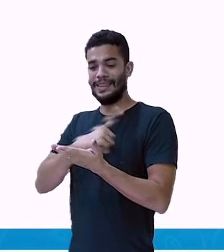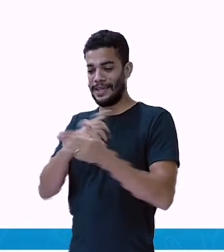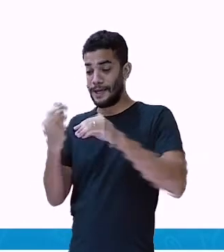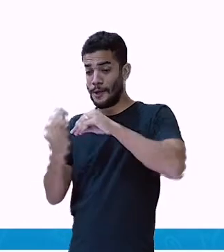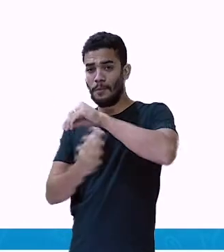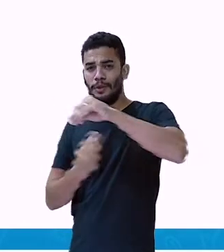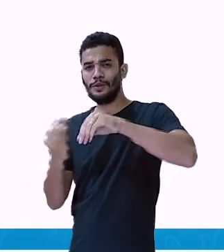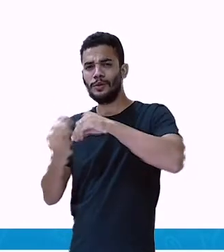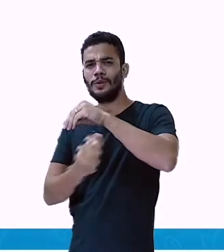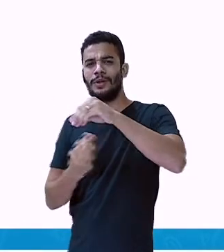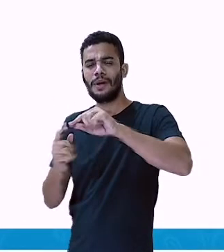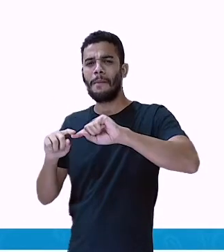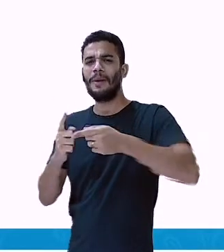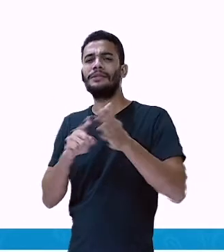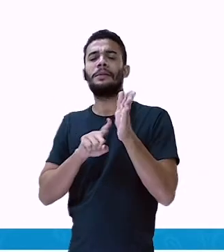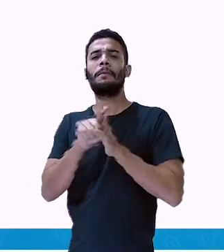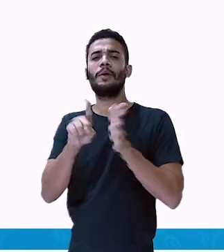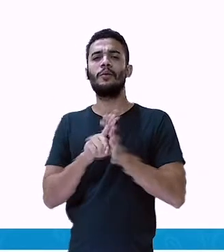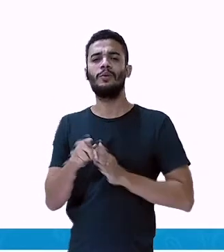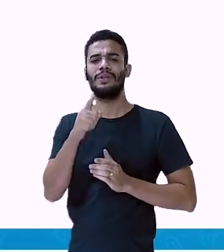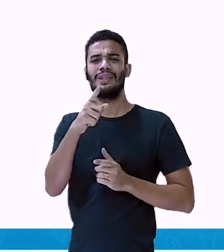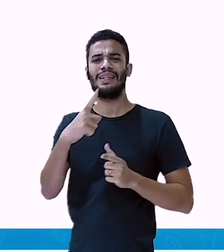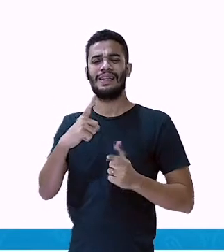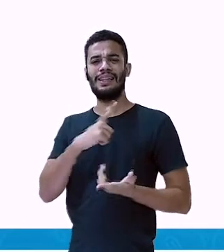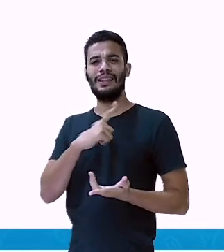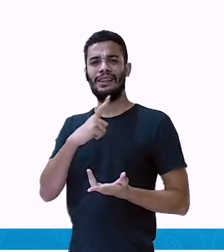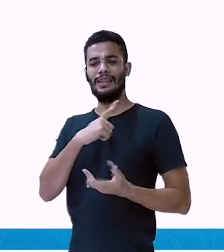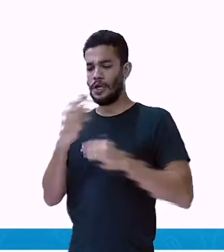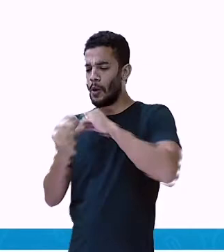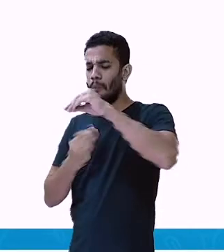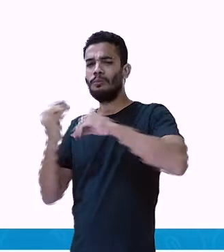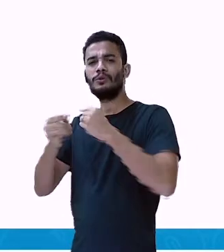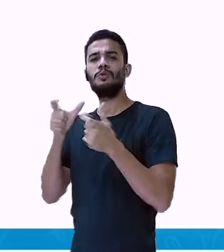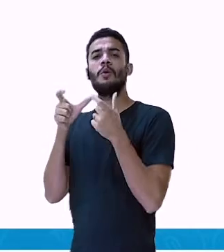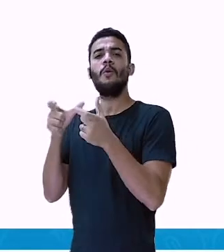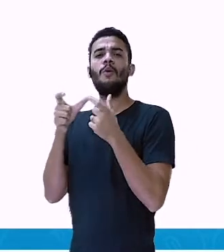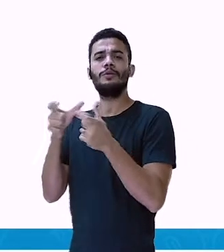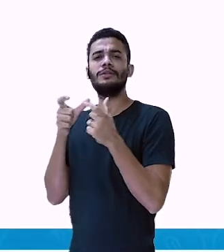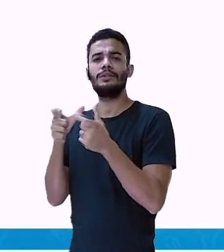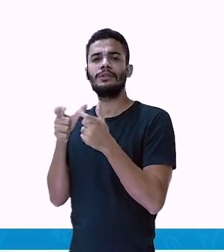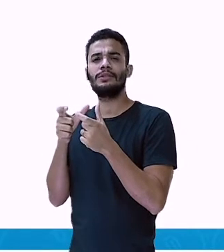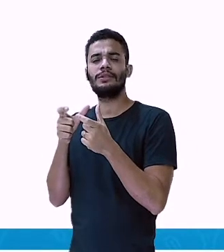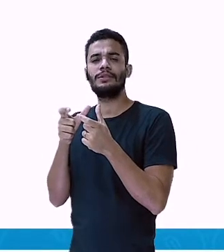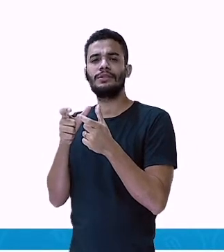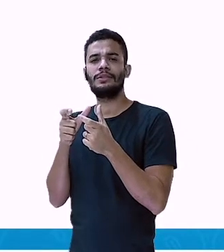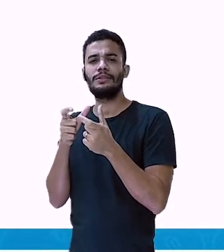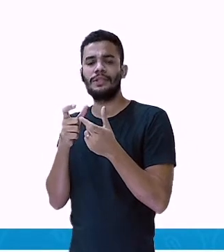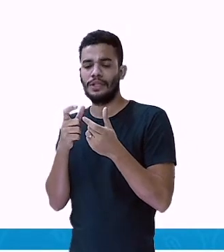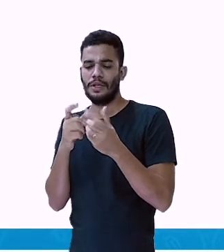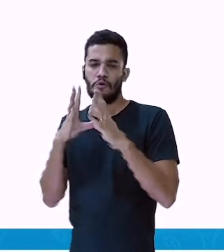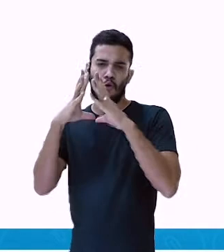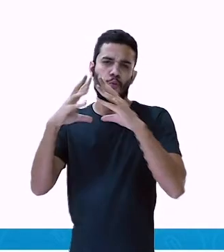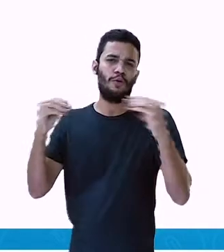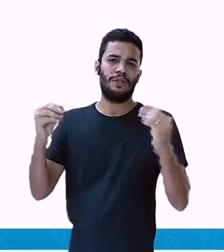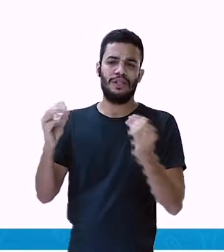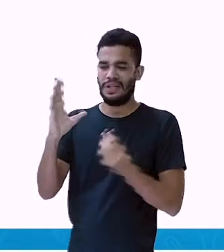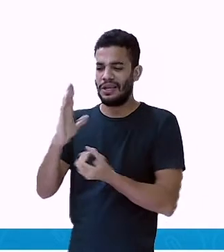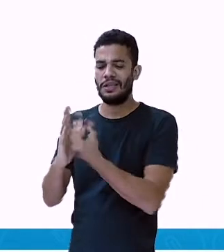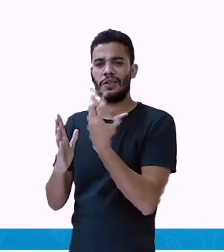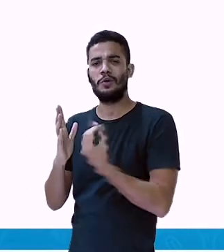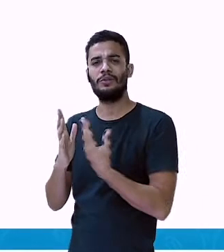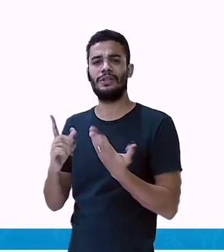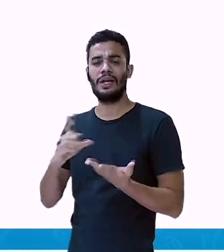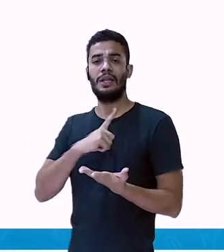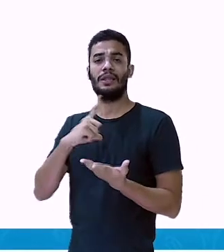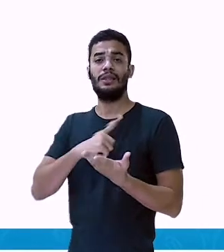você sugere aí, indica presença de misturas? Seja ela homogênea ou heterogênea,